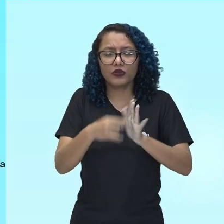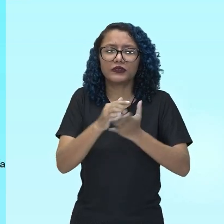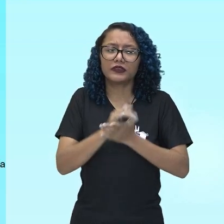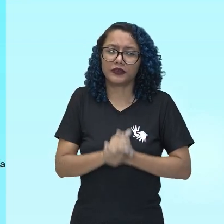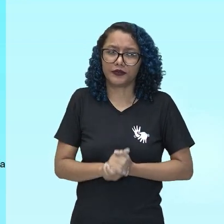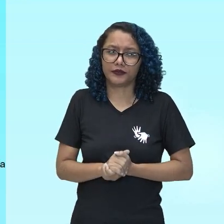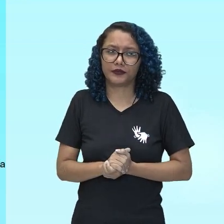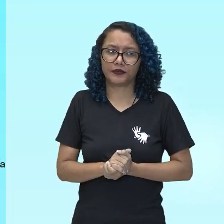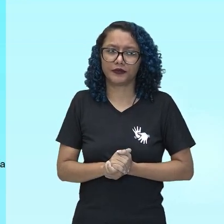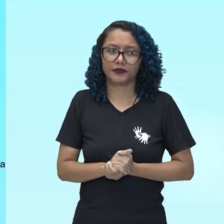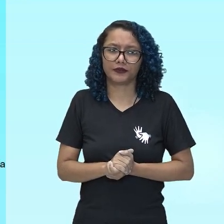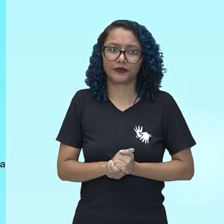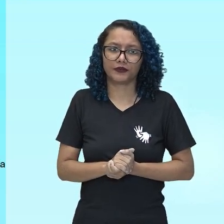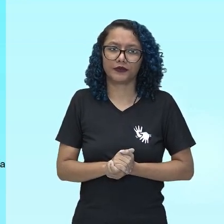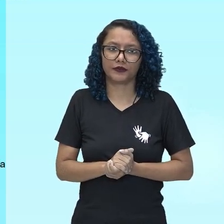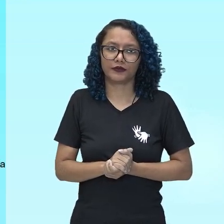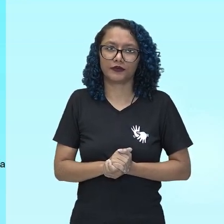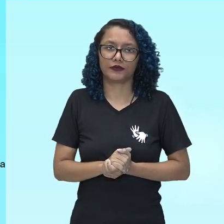ela